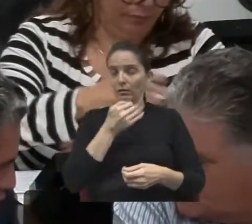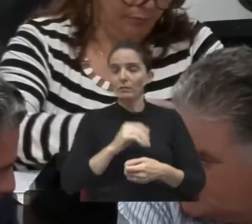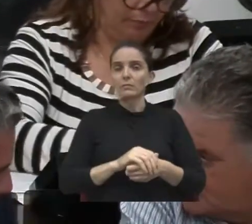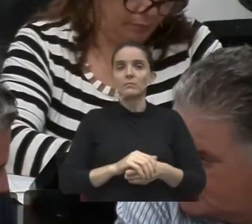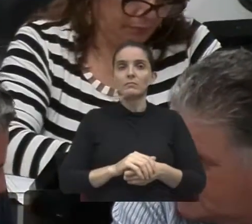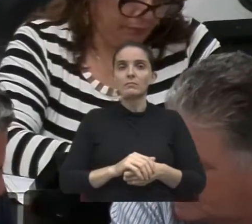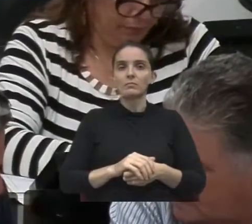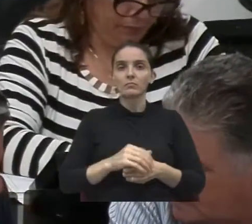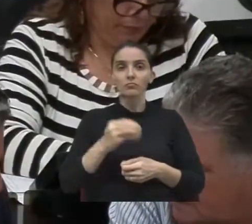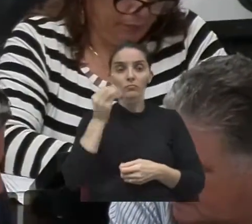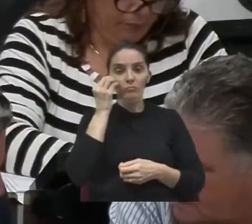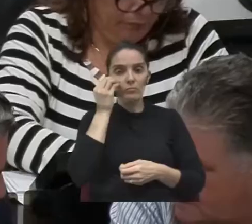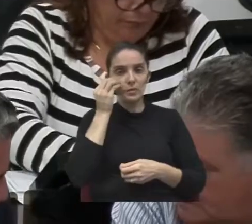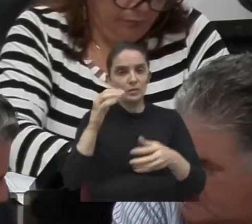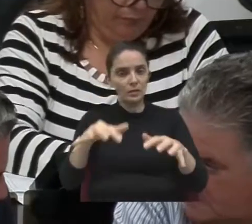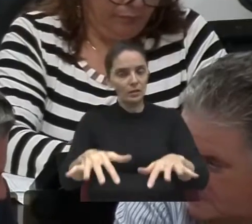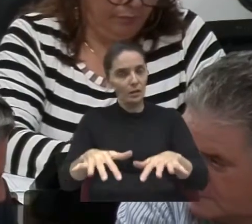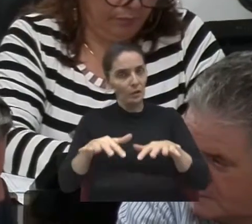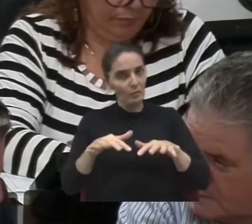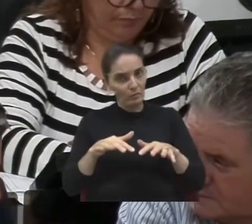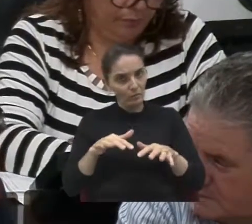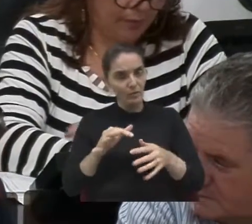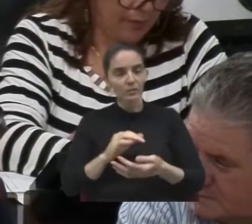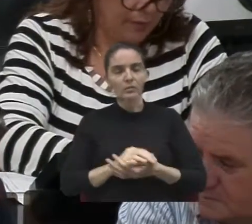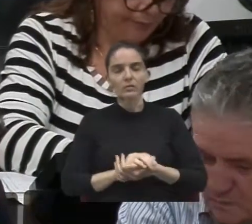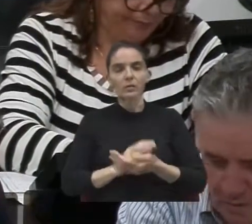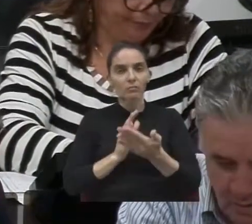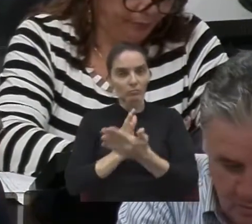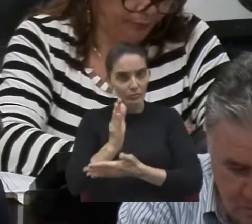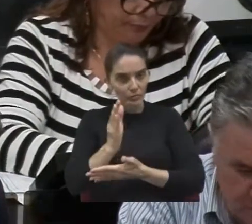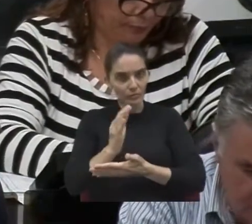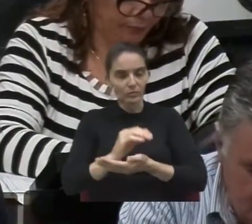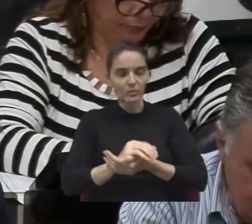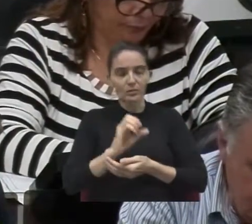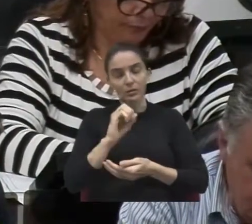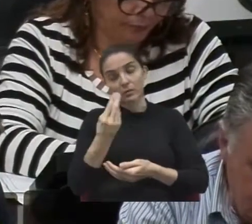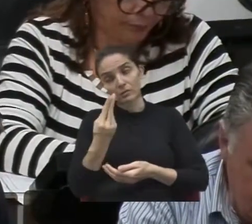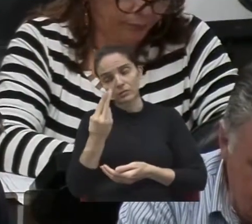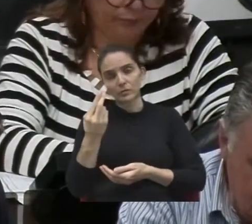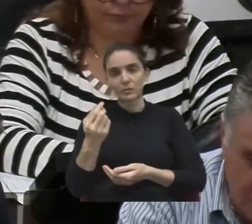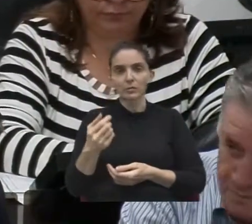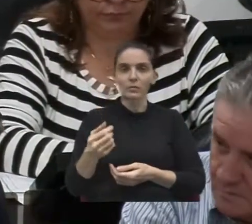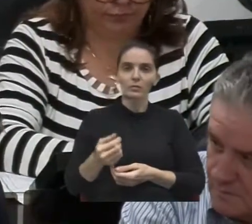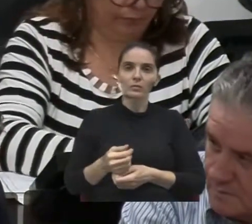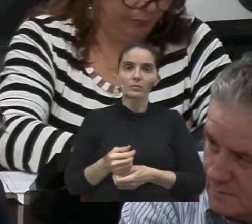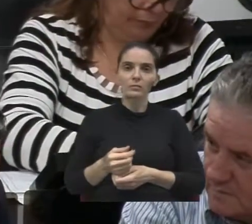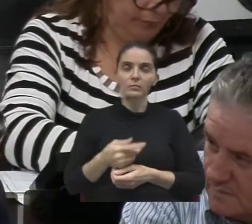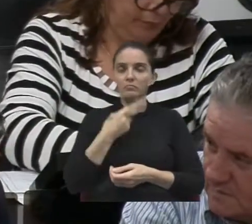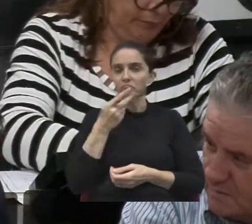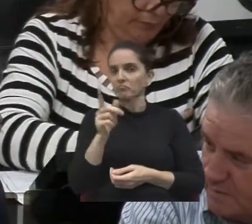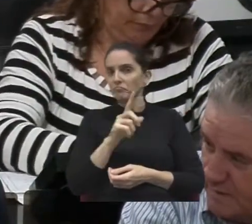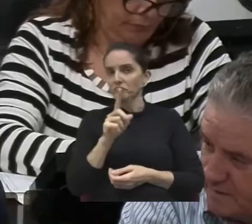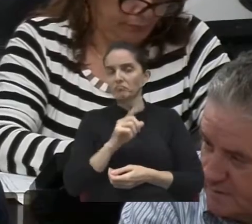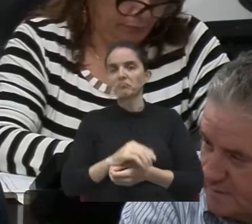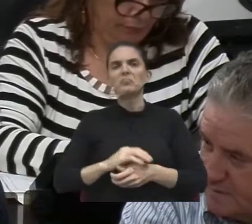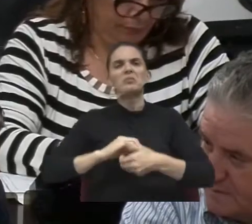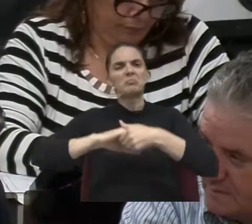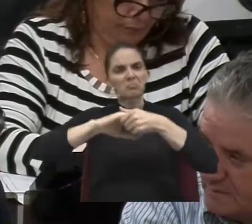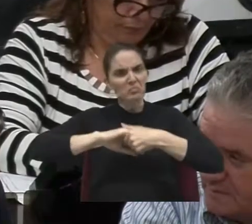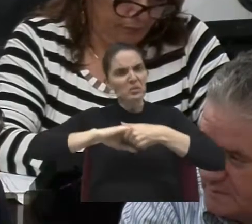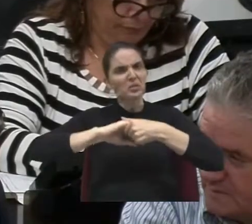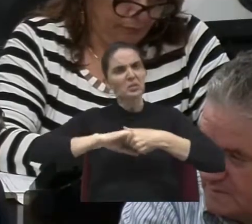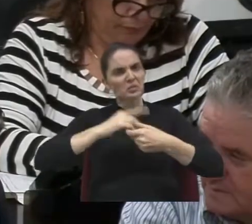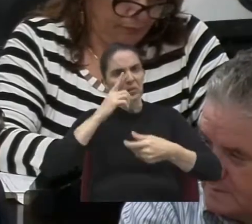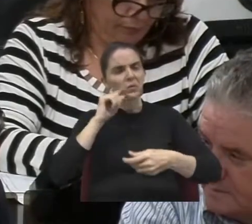plenário para a sua aprovação ou rejeição. Pastor Nito, eu quero parabenizar pela coragem que o senhor teve